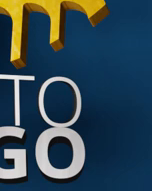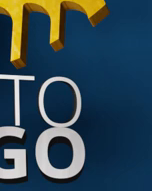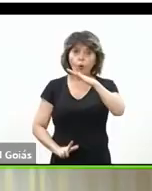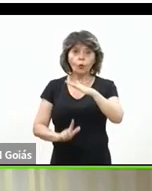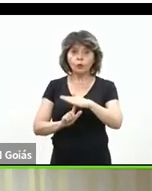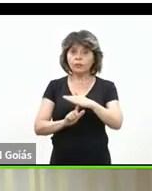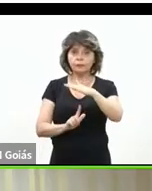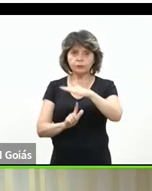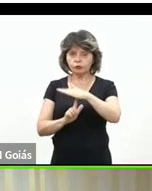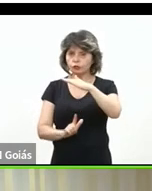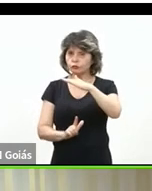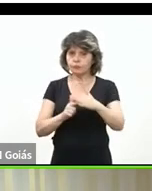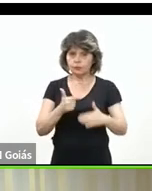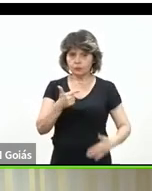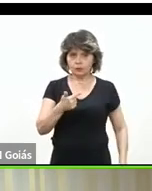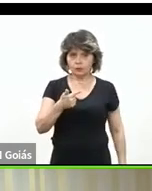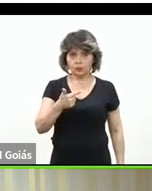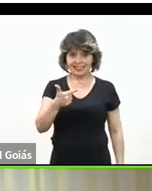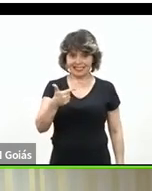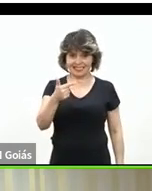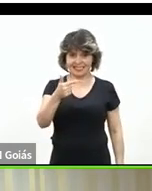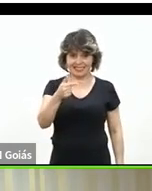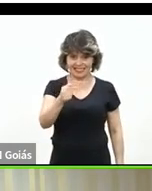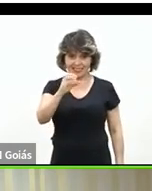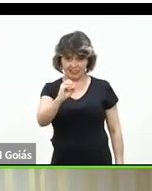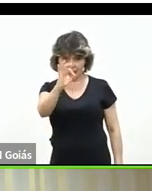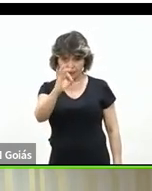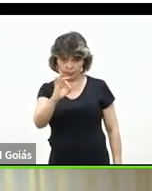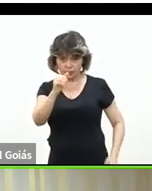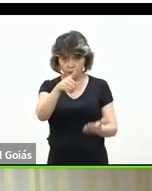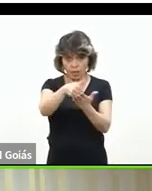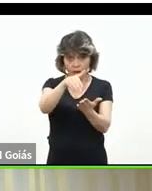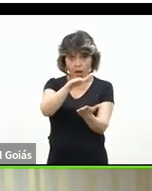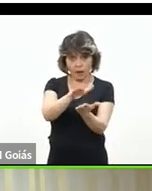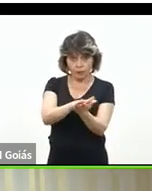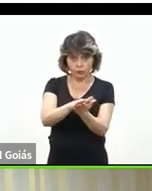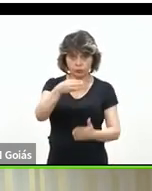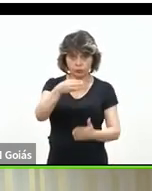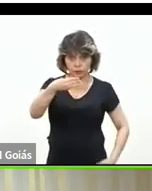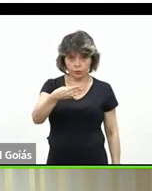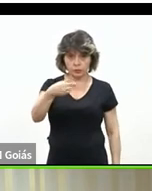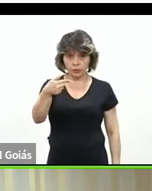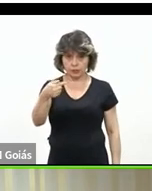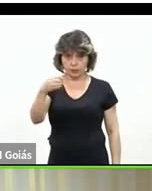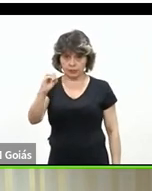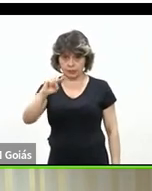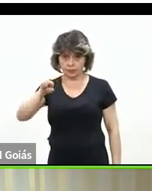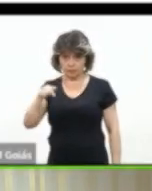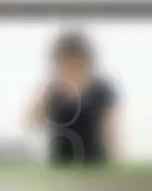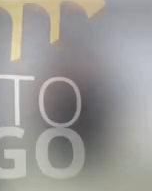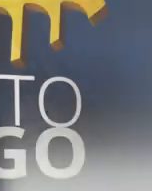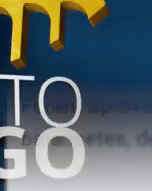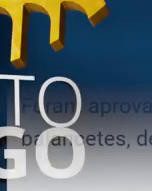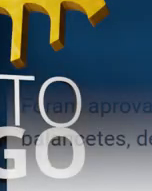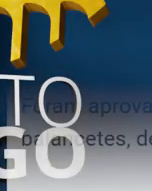que apontou irregularidades em suas contas de gestão no ano de 2021. Os conselheiros decidiram